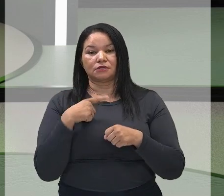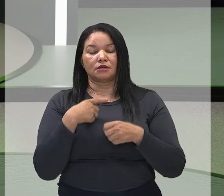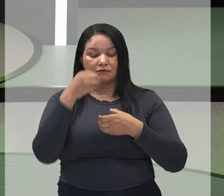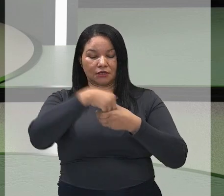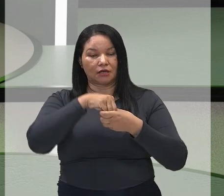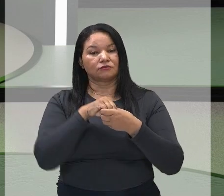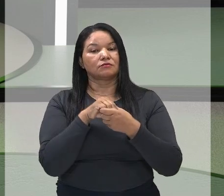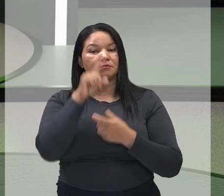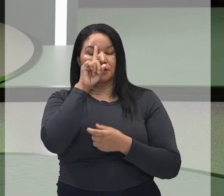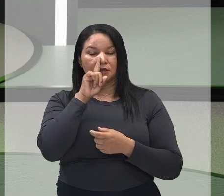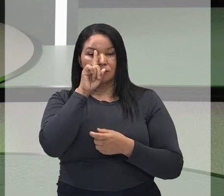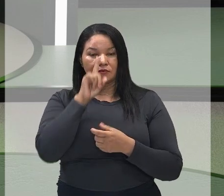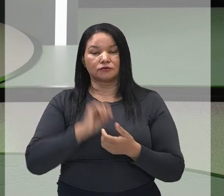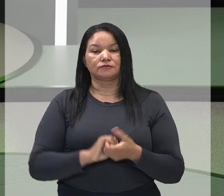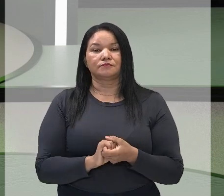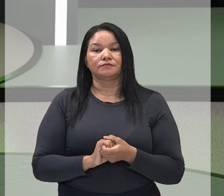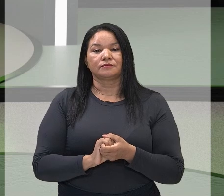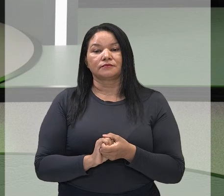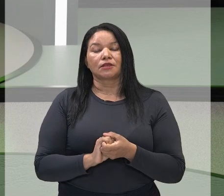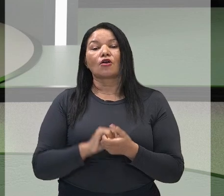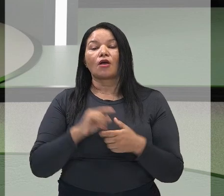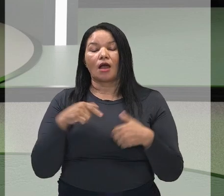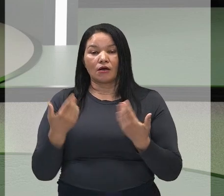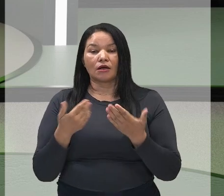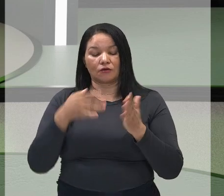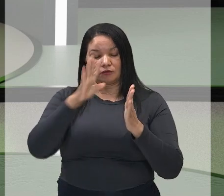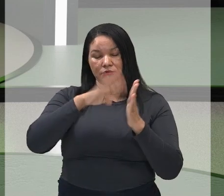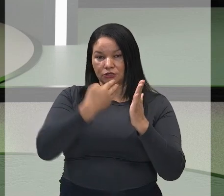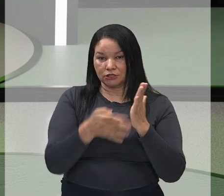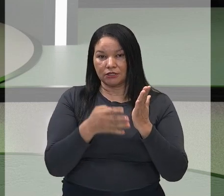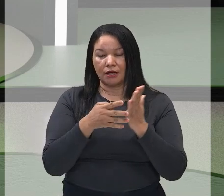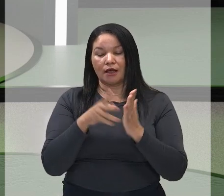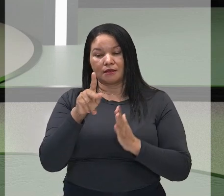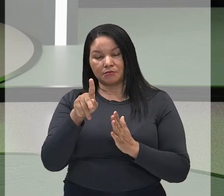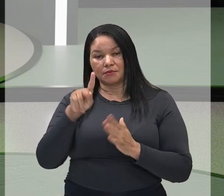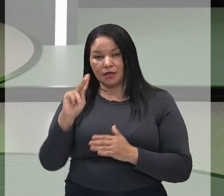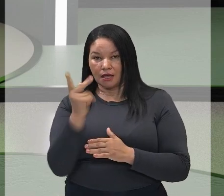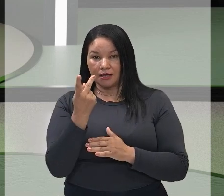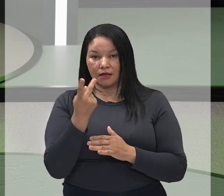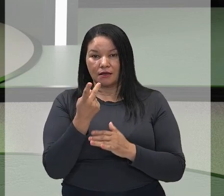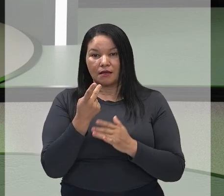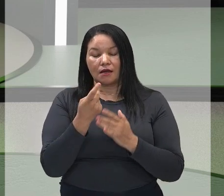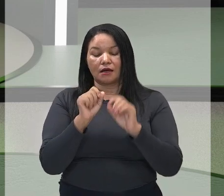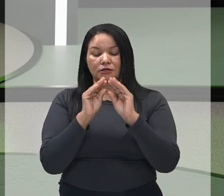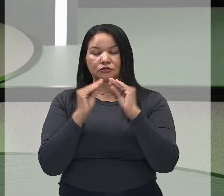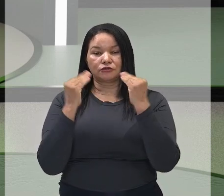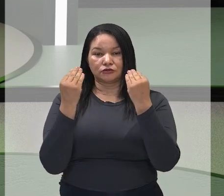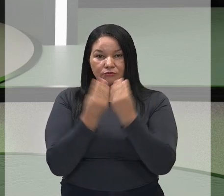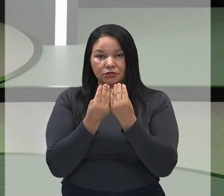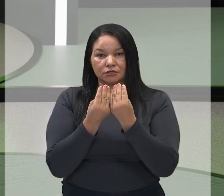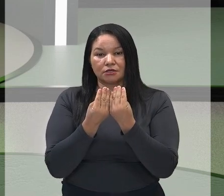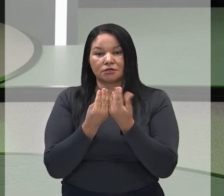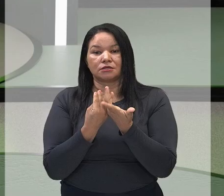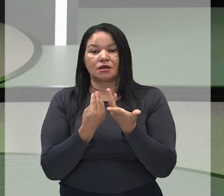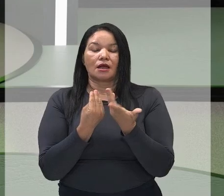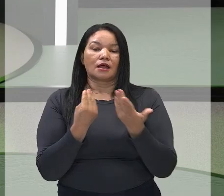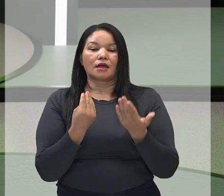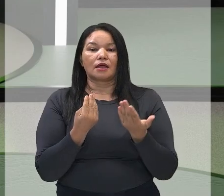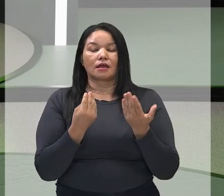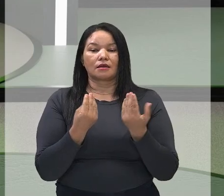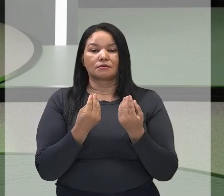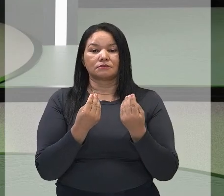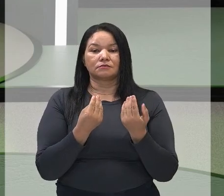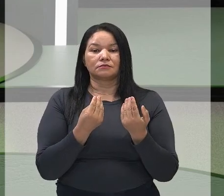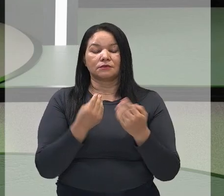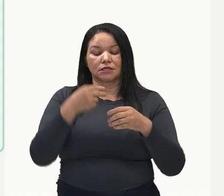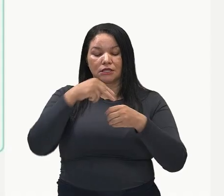sulfúrico. Mas bem, vamos à escala de pH entender quando que uma substância é considerada muito ácida, neutra ou